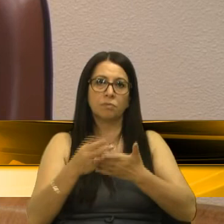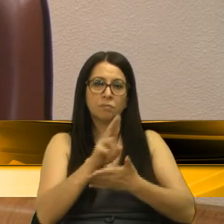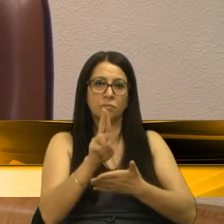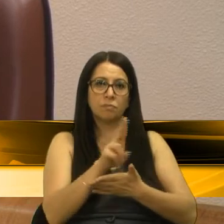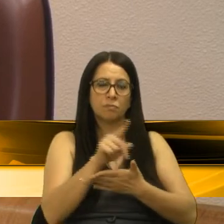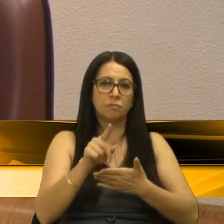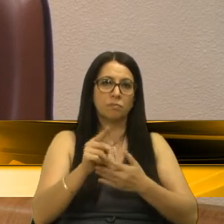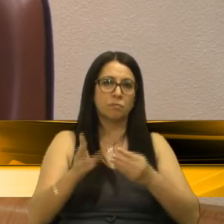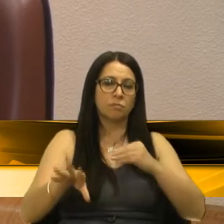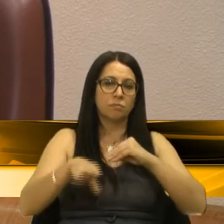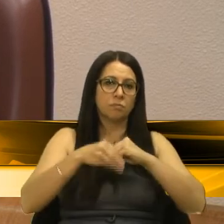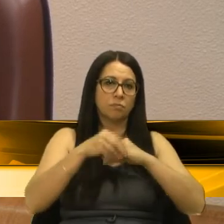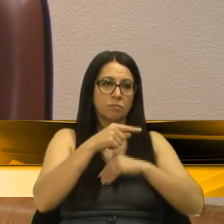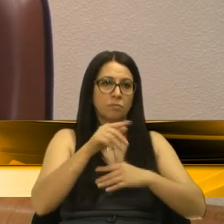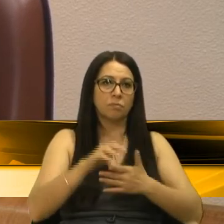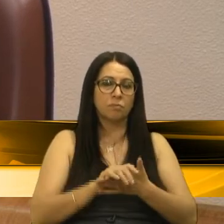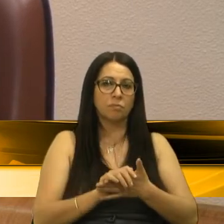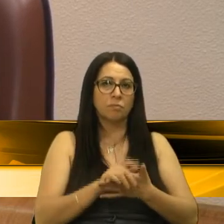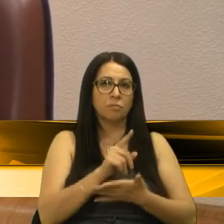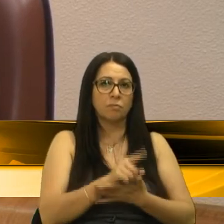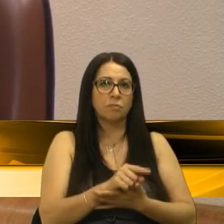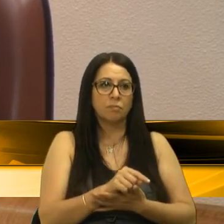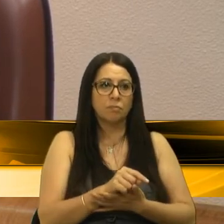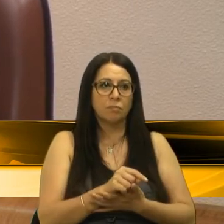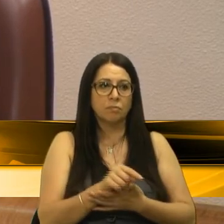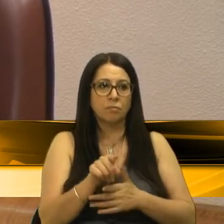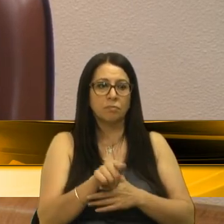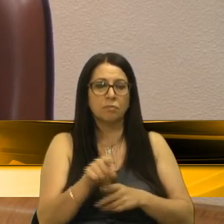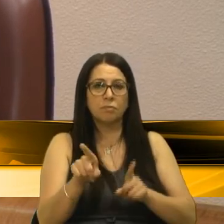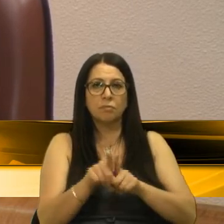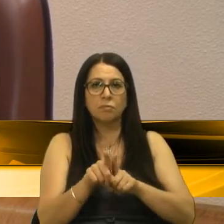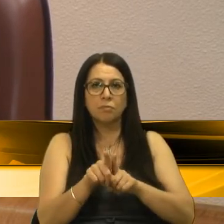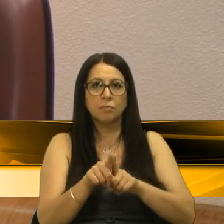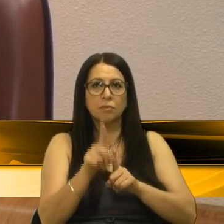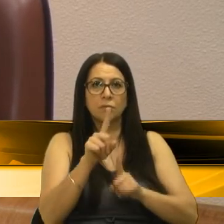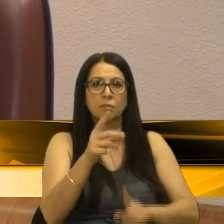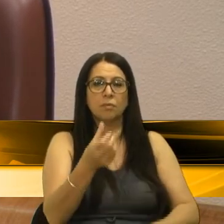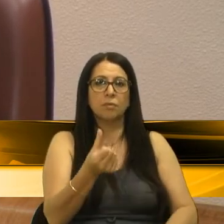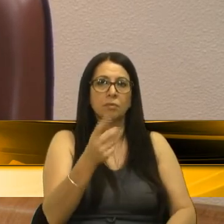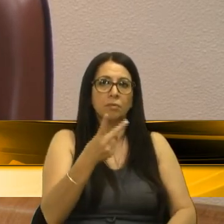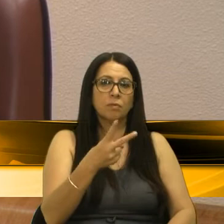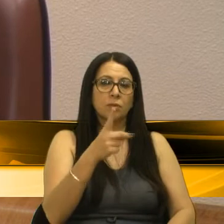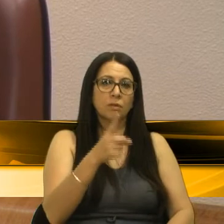complementar, a principal de acordo com o dispositivo no inciso 4º, artigo 162 da lei número